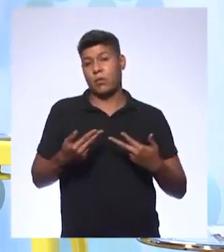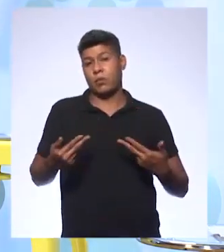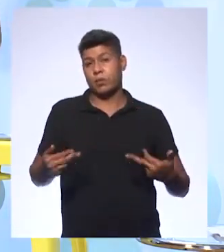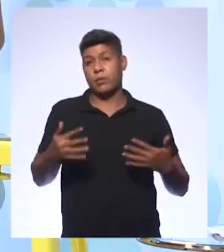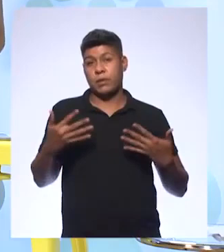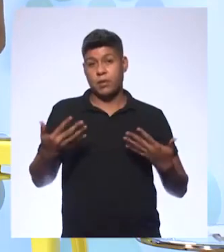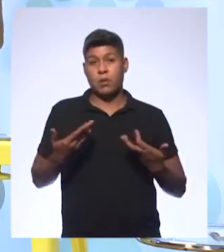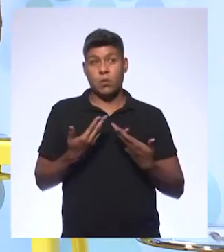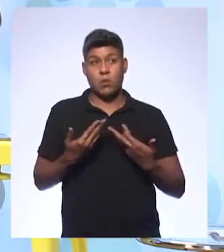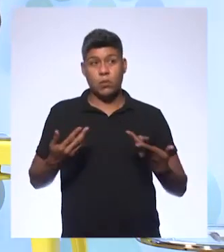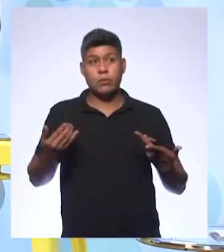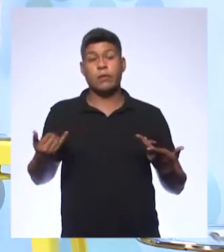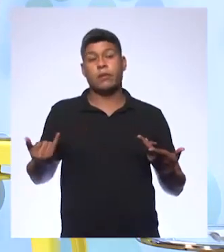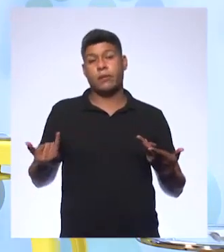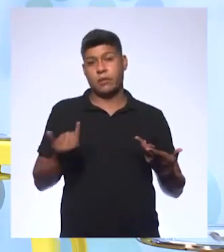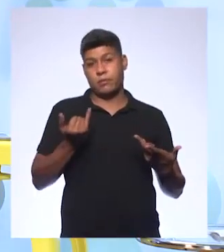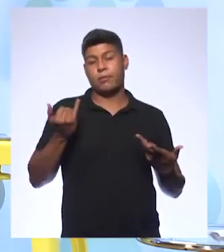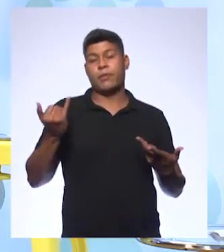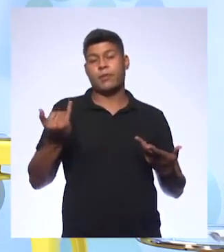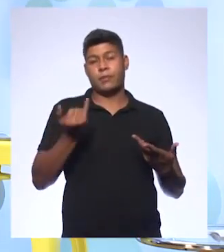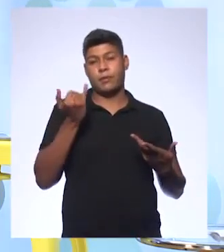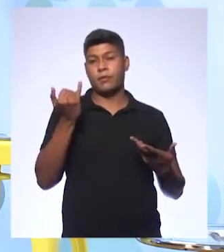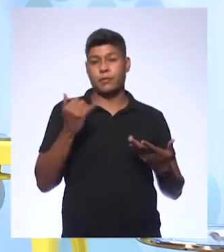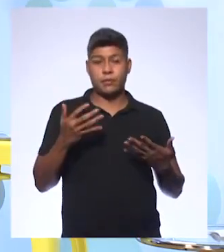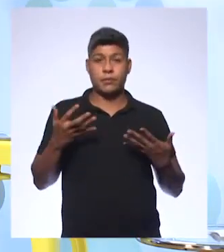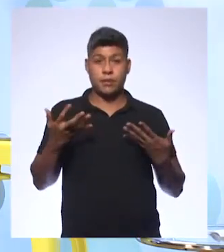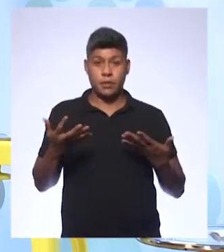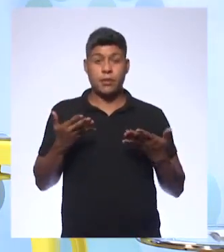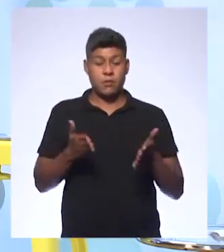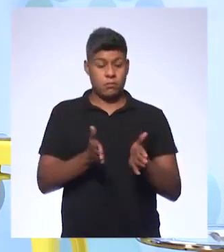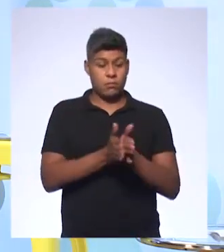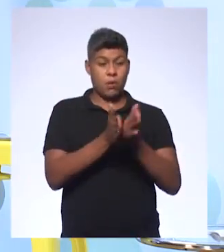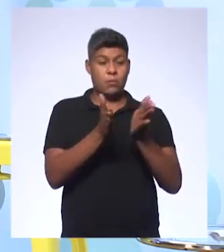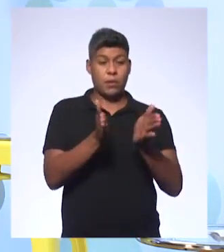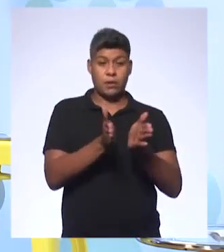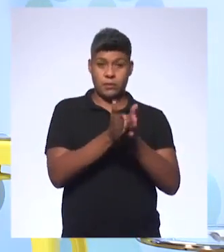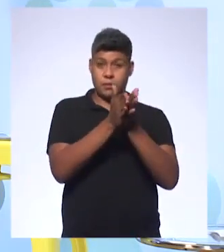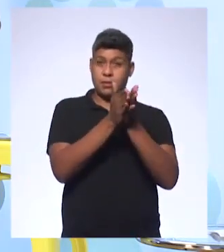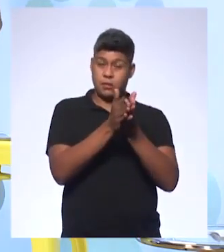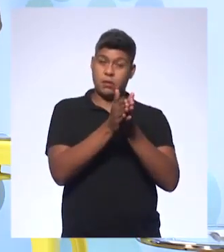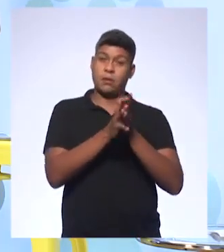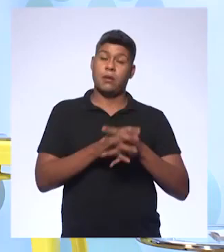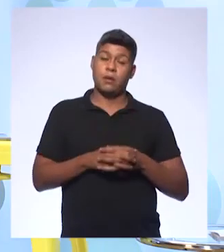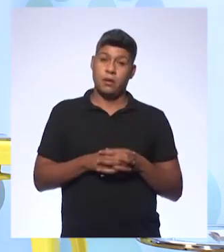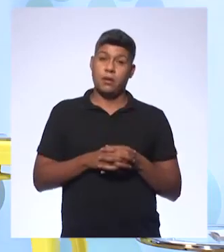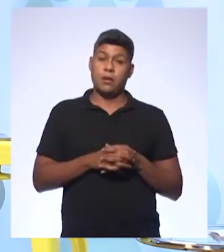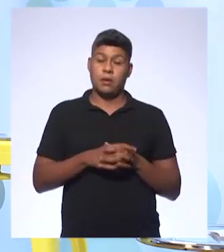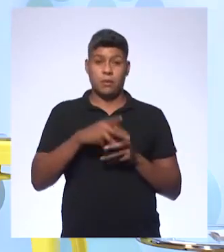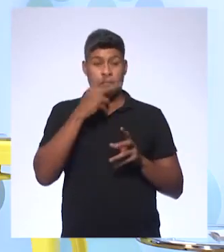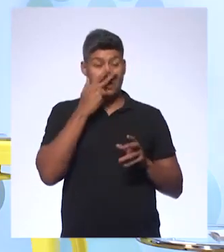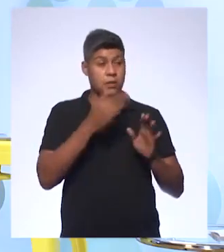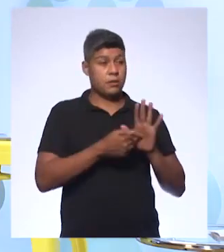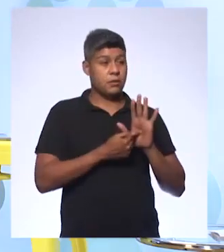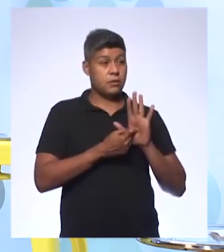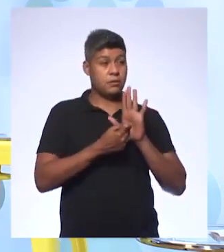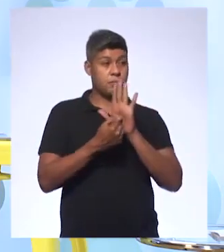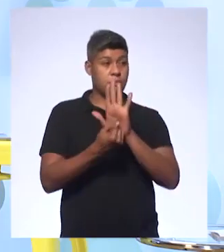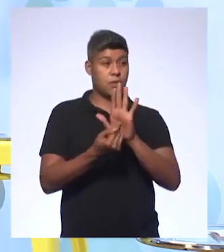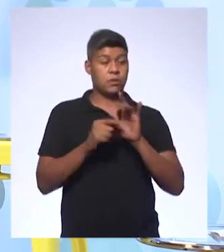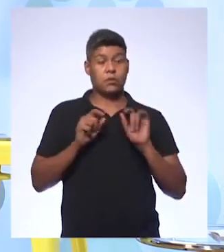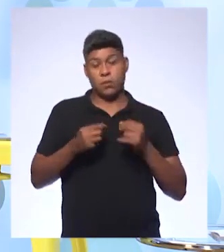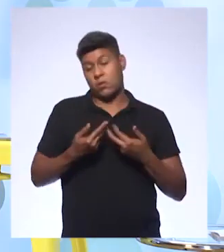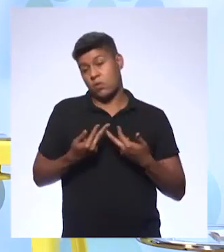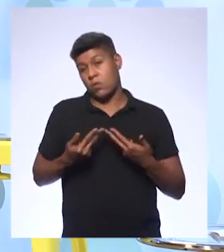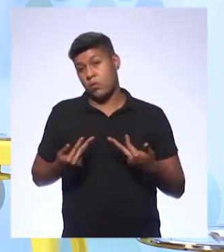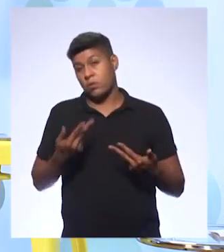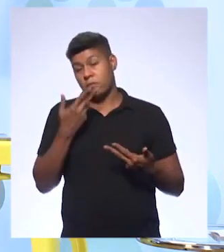esses fatores são muito importantes. Então, essa pobreza material ela vai se refletir, né, em